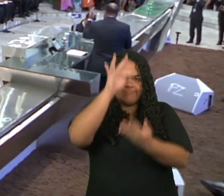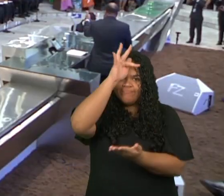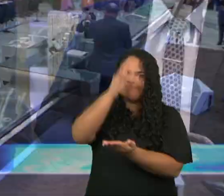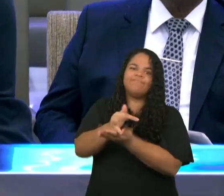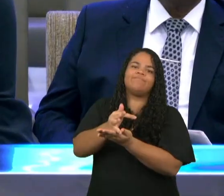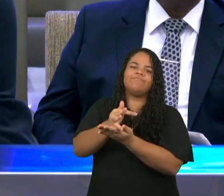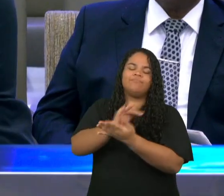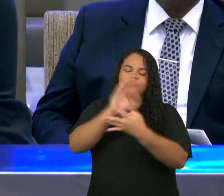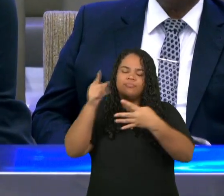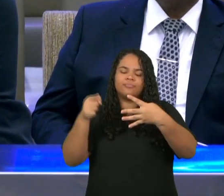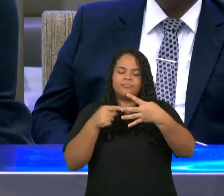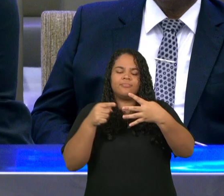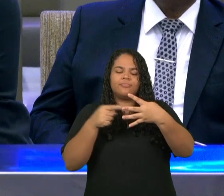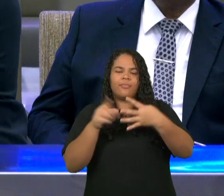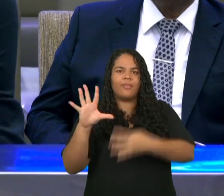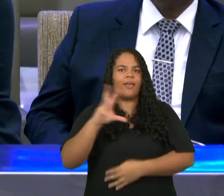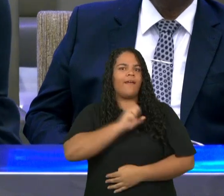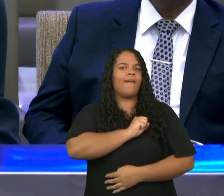Amor.